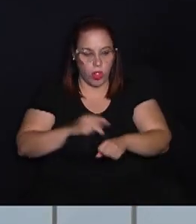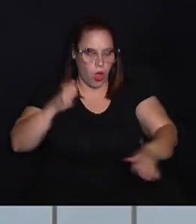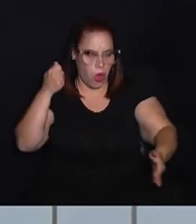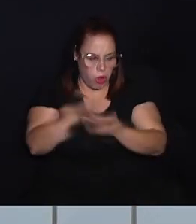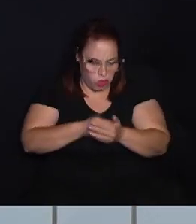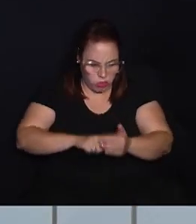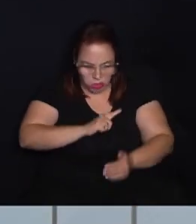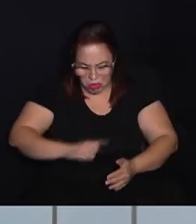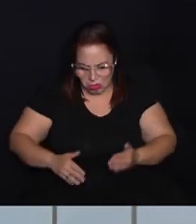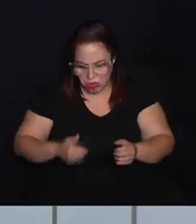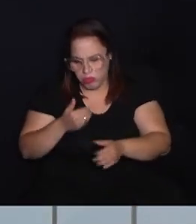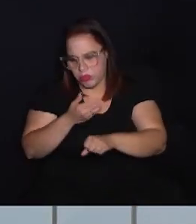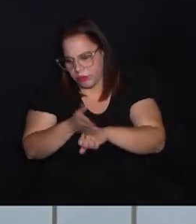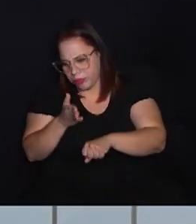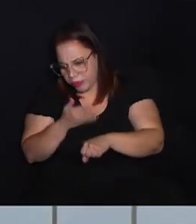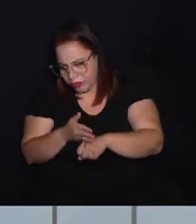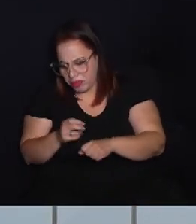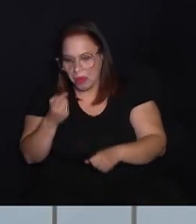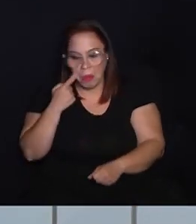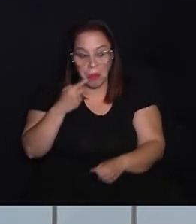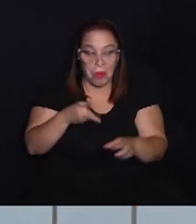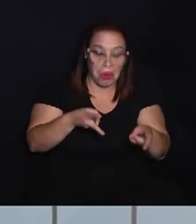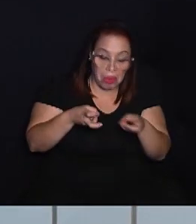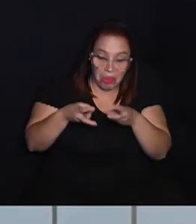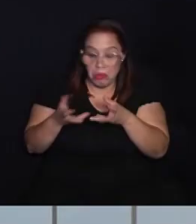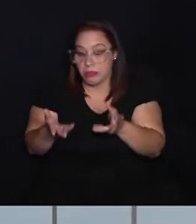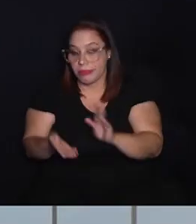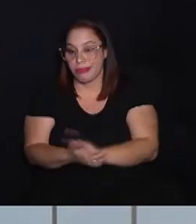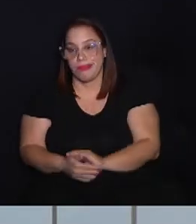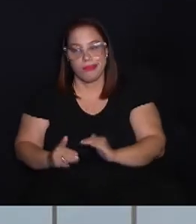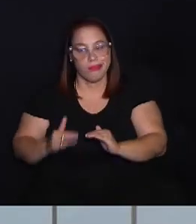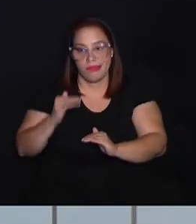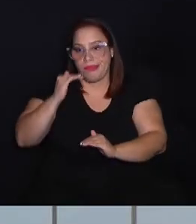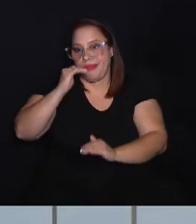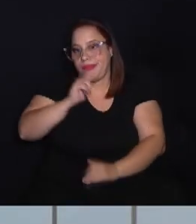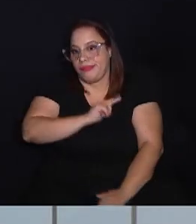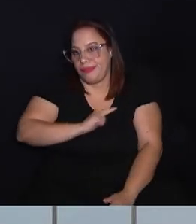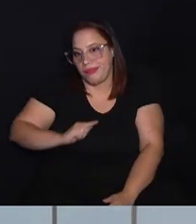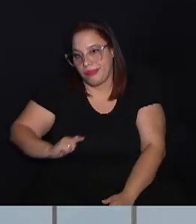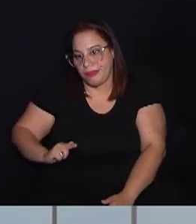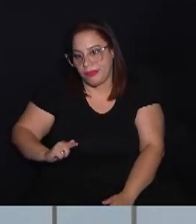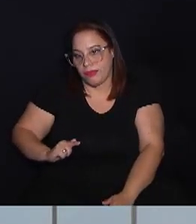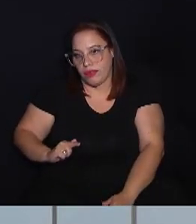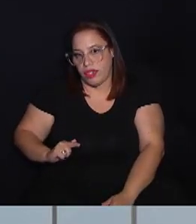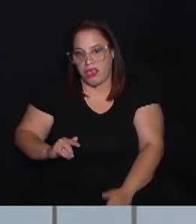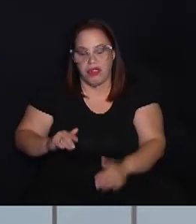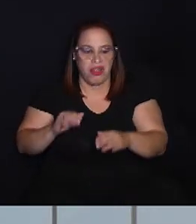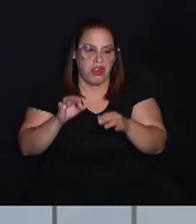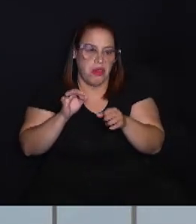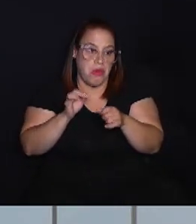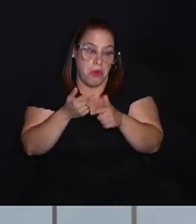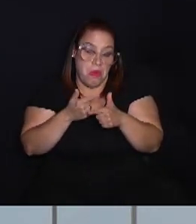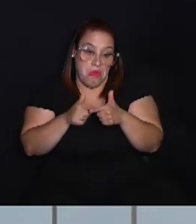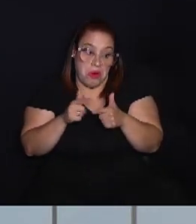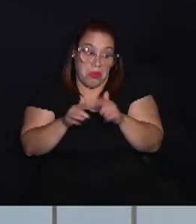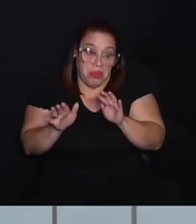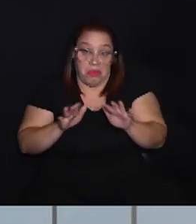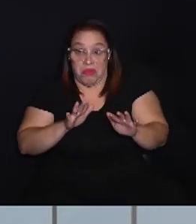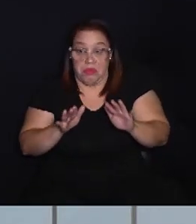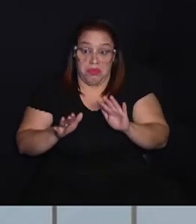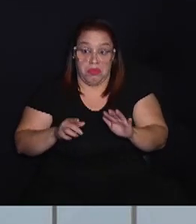candidatos no processo eleitoral. A vitória do Dario, já no primeiro turno, para